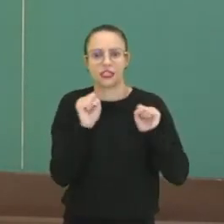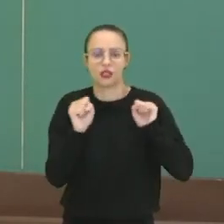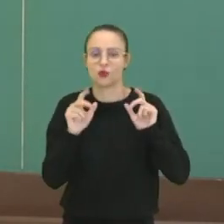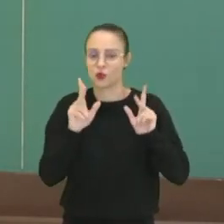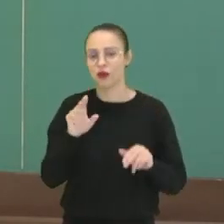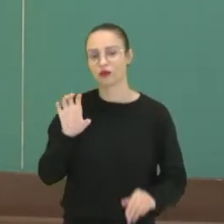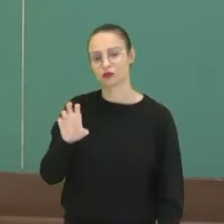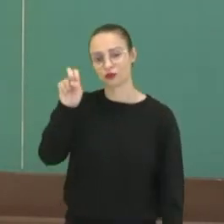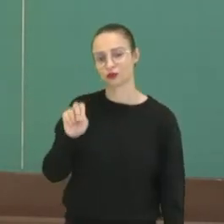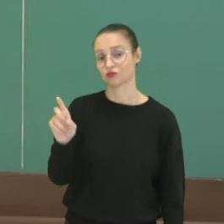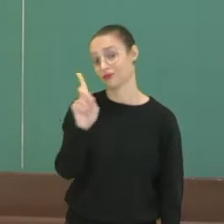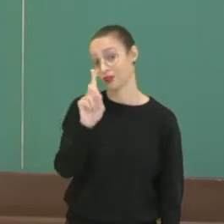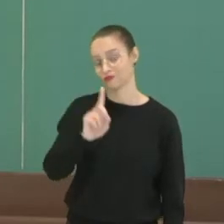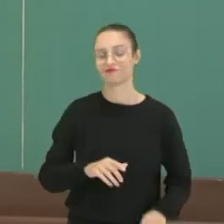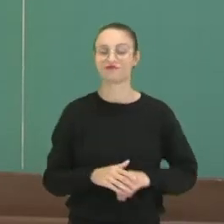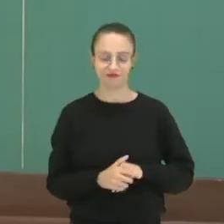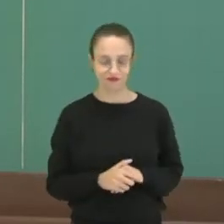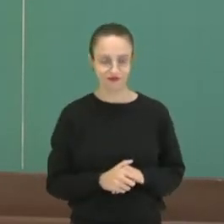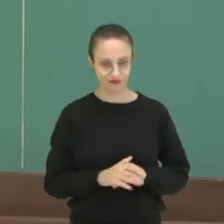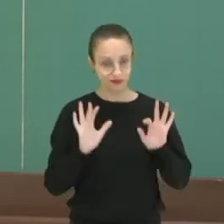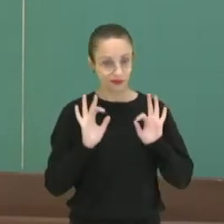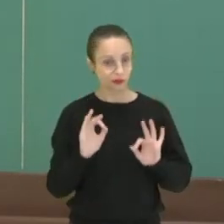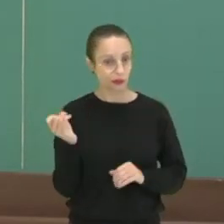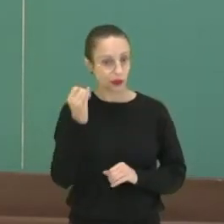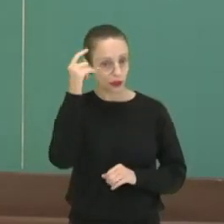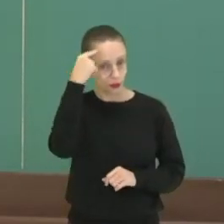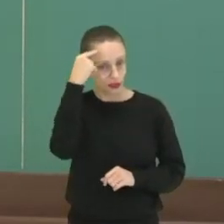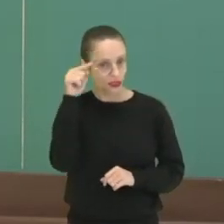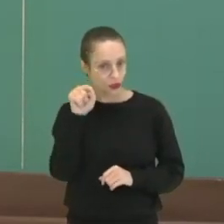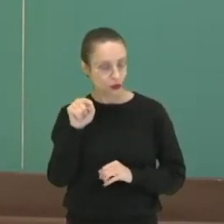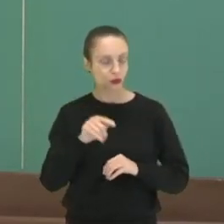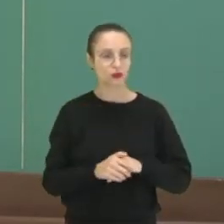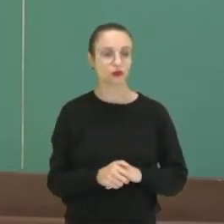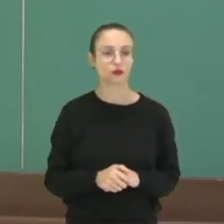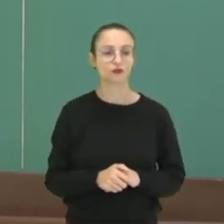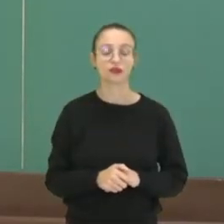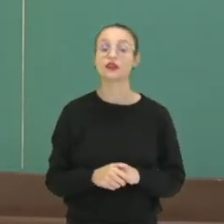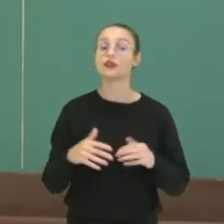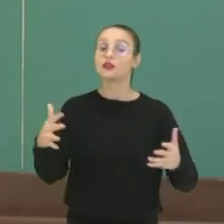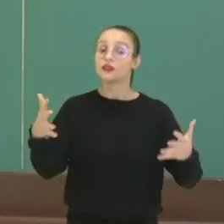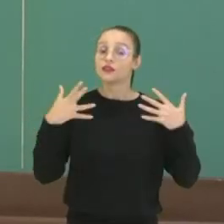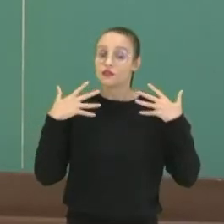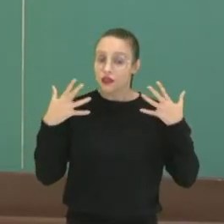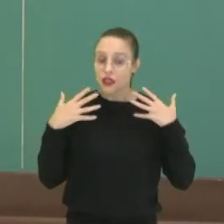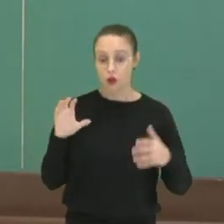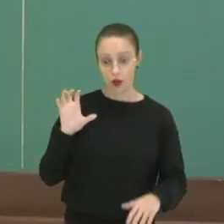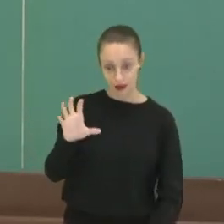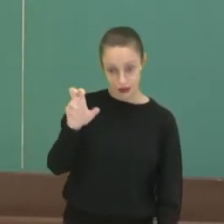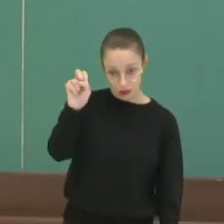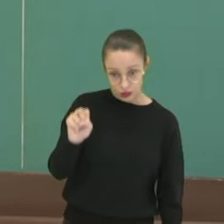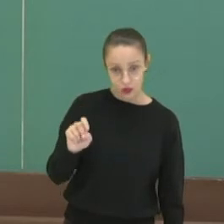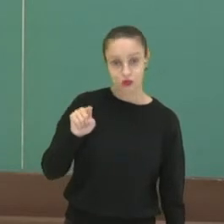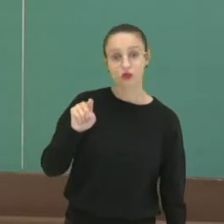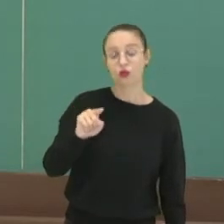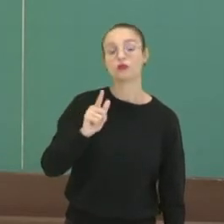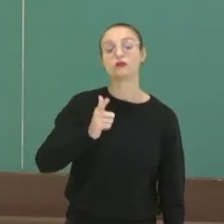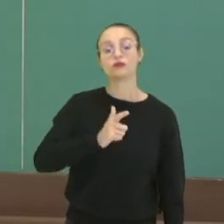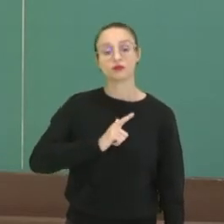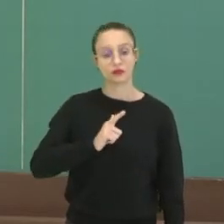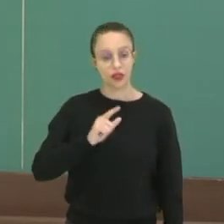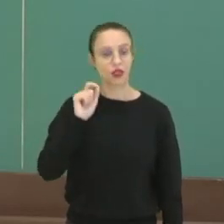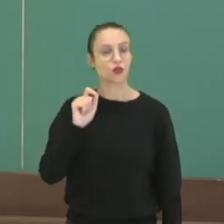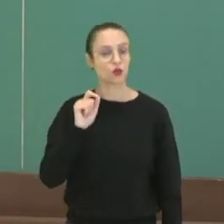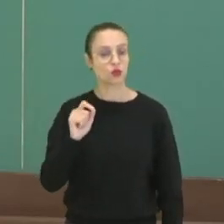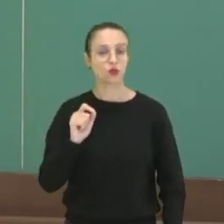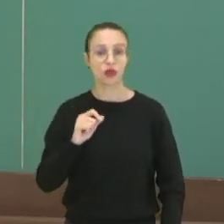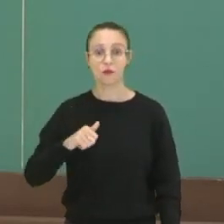região sul, certo? Então é importante a gente pensar. E no verão, na região sul, a gente vai ter temperaturas